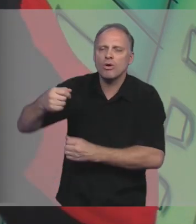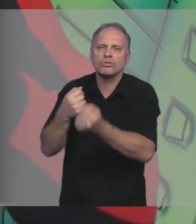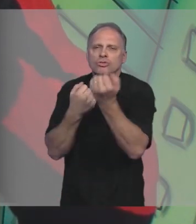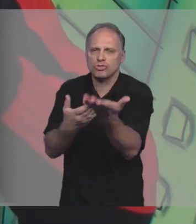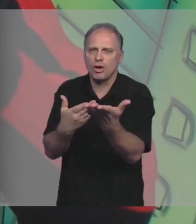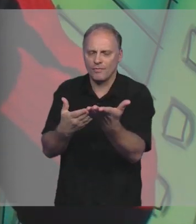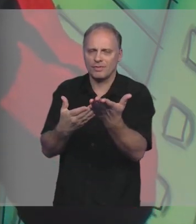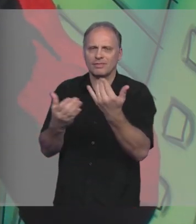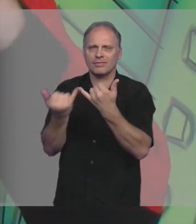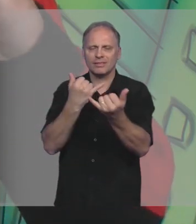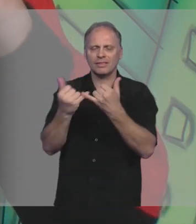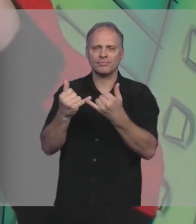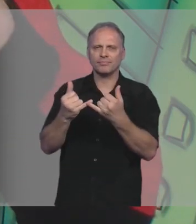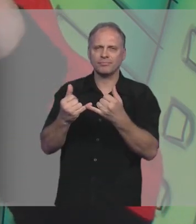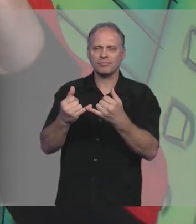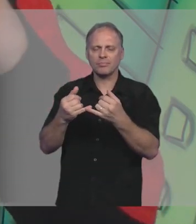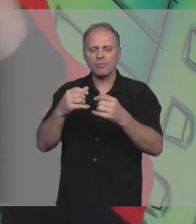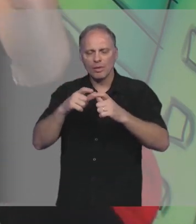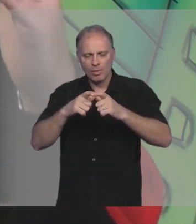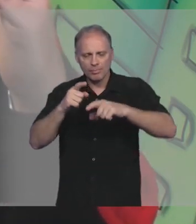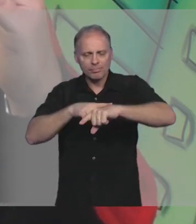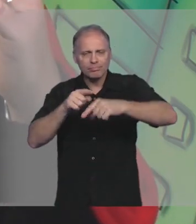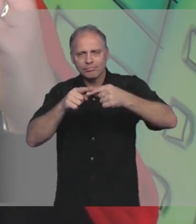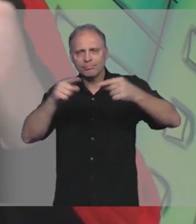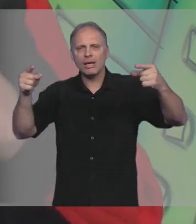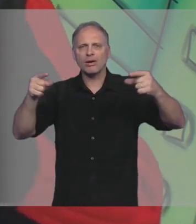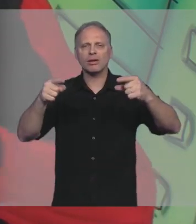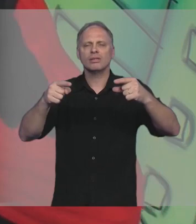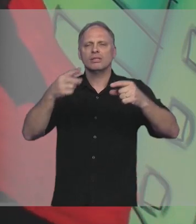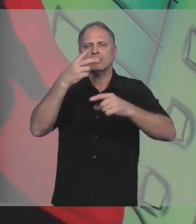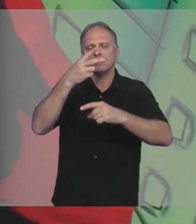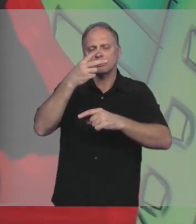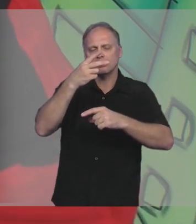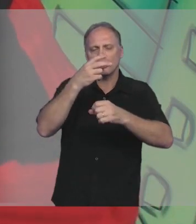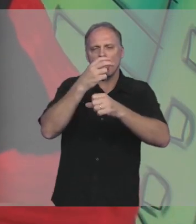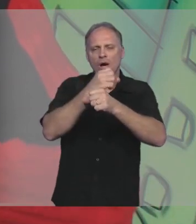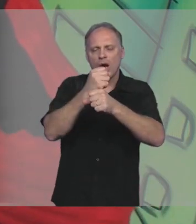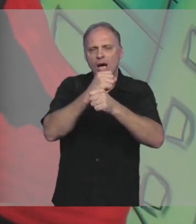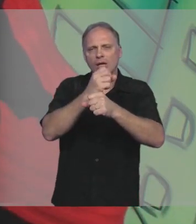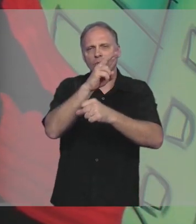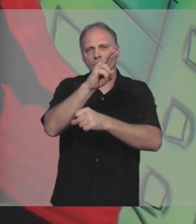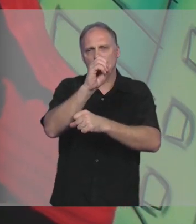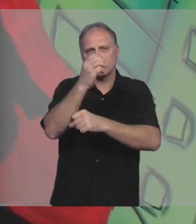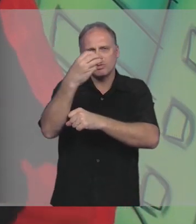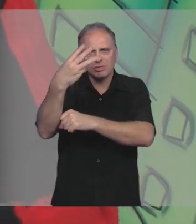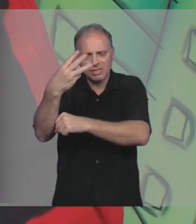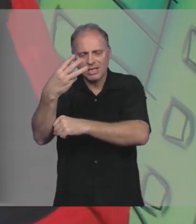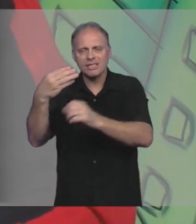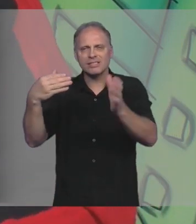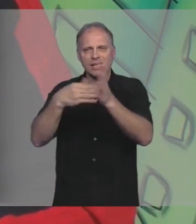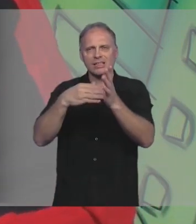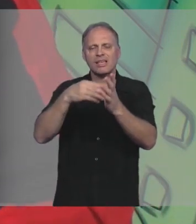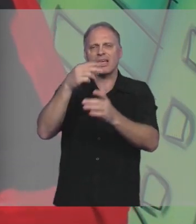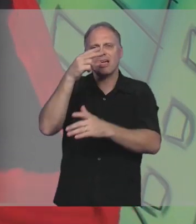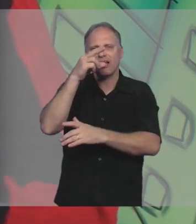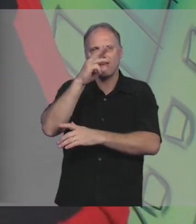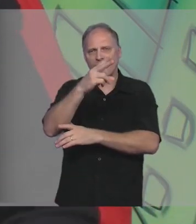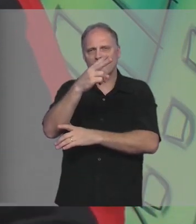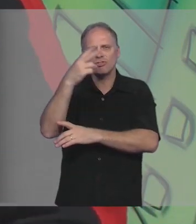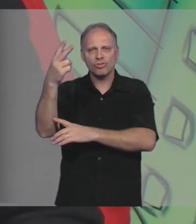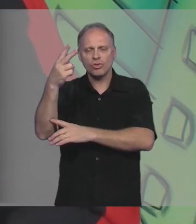2022 é o período que nós temos mais jovens no Brasil e mais pessoas em capacidade ativa de